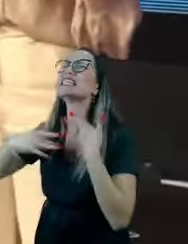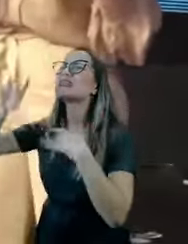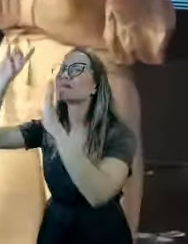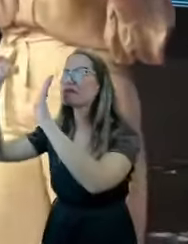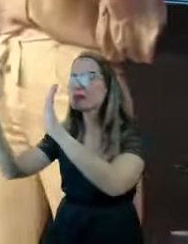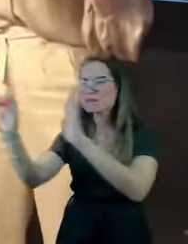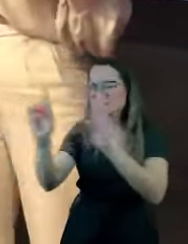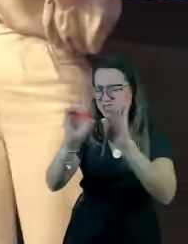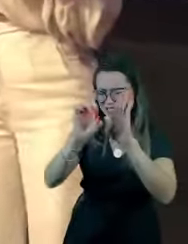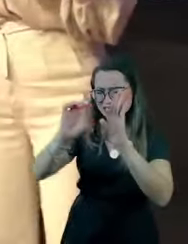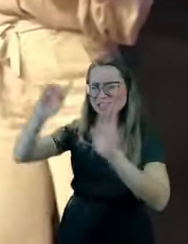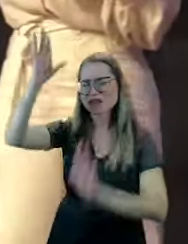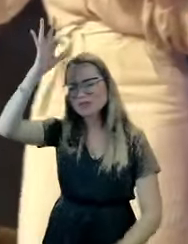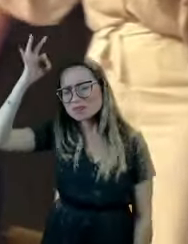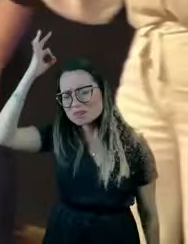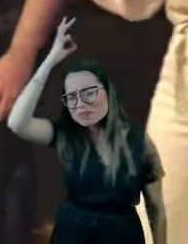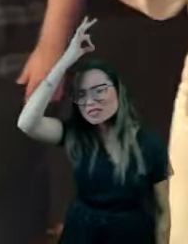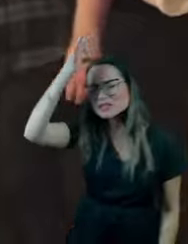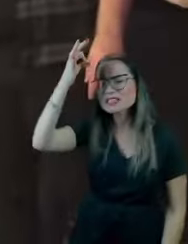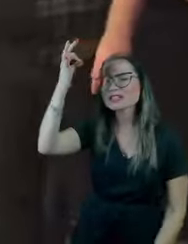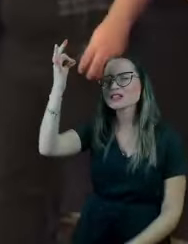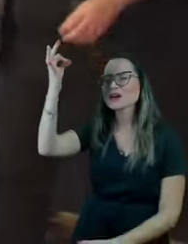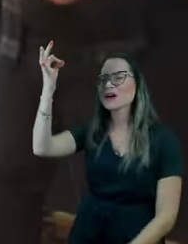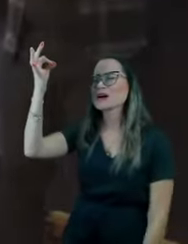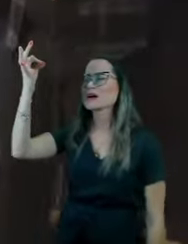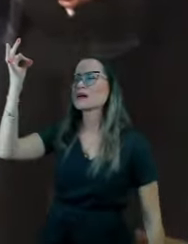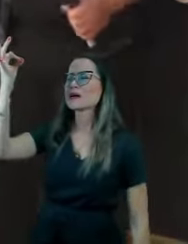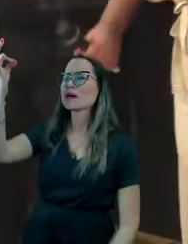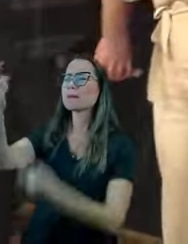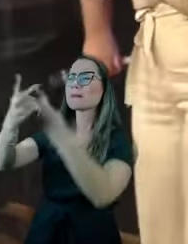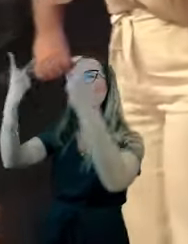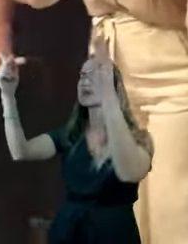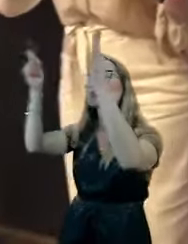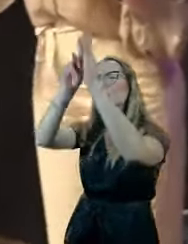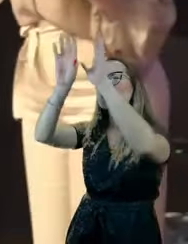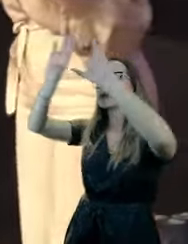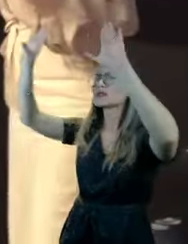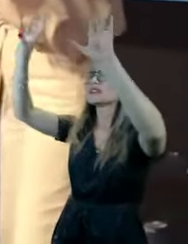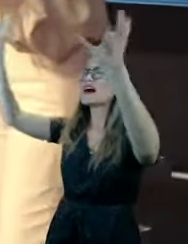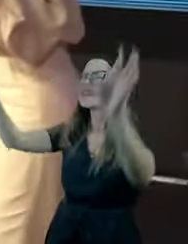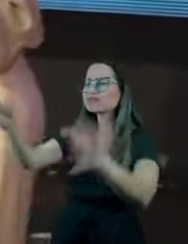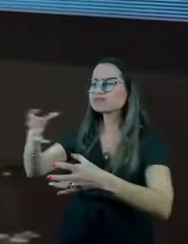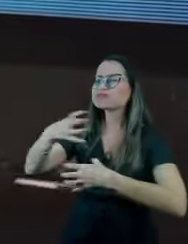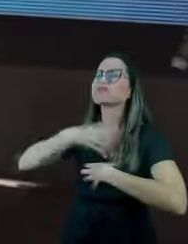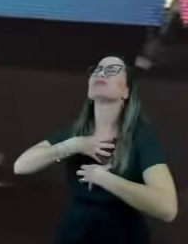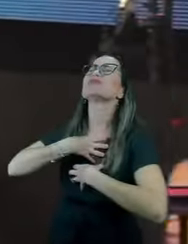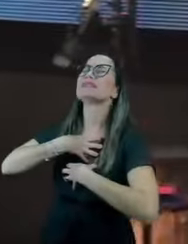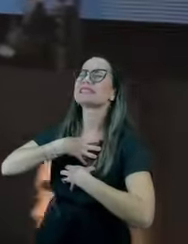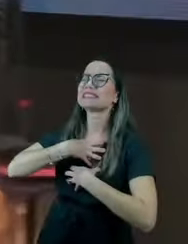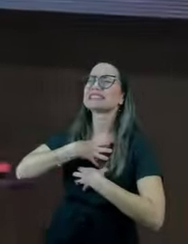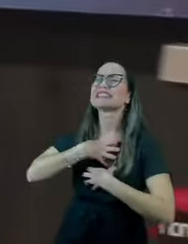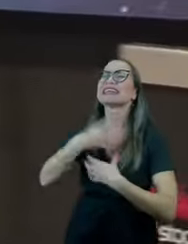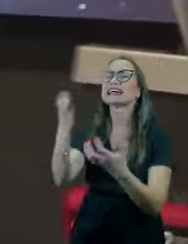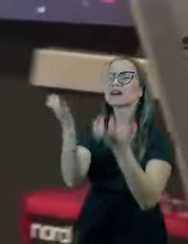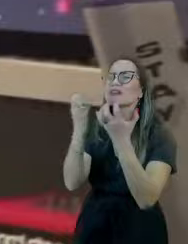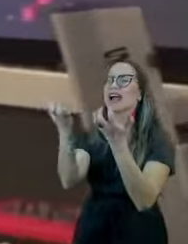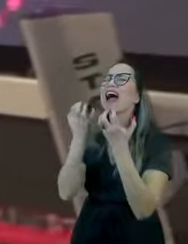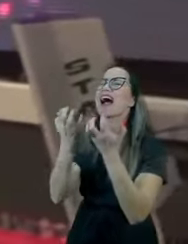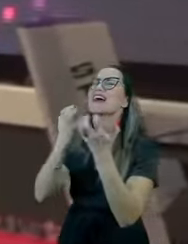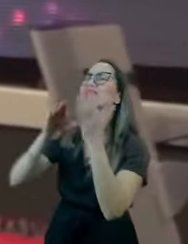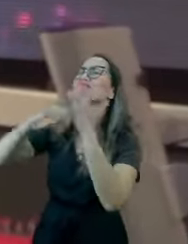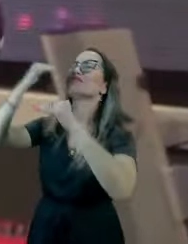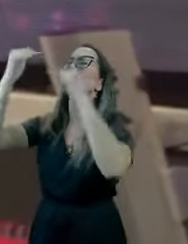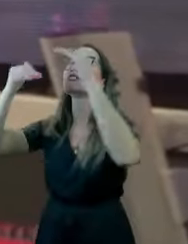presença, Espírito Santo, pelas coisas que vêm do alto. Me dá mais fome pela comida que vem do alto. Eu quero me alimentar de